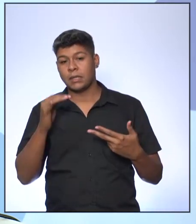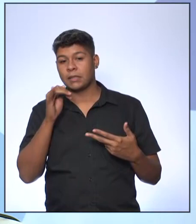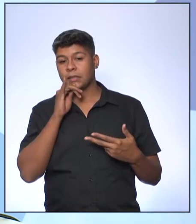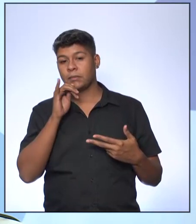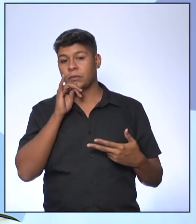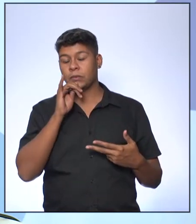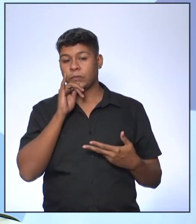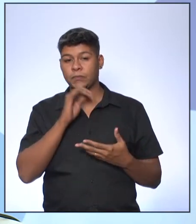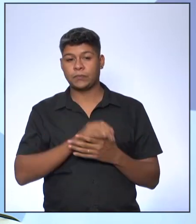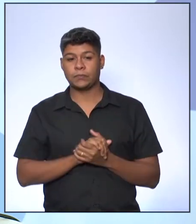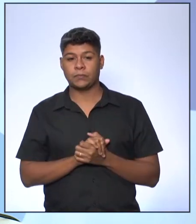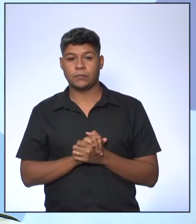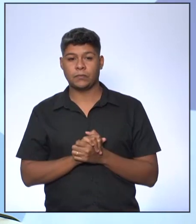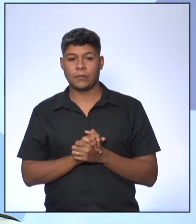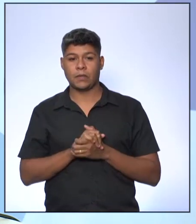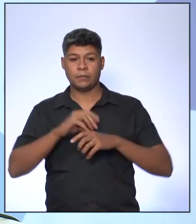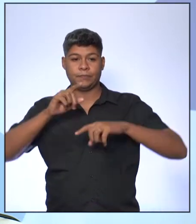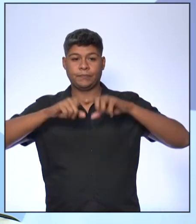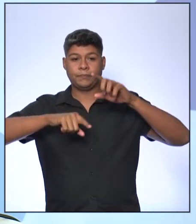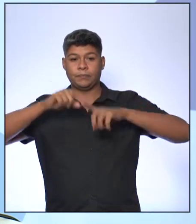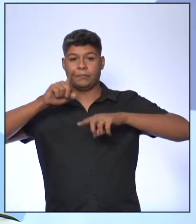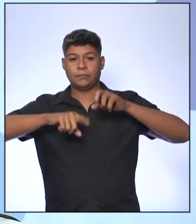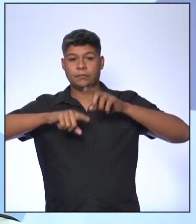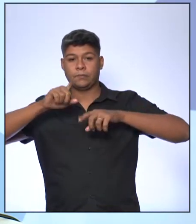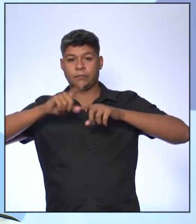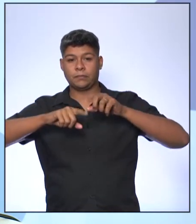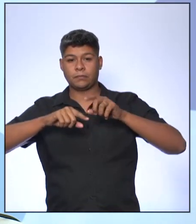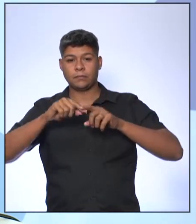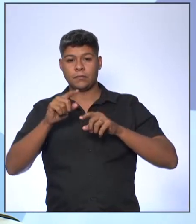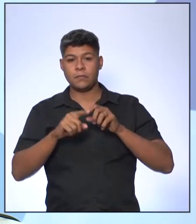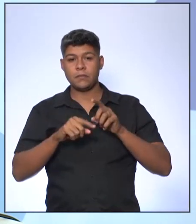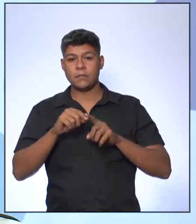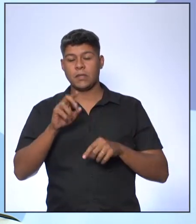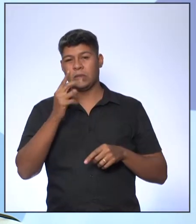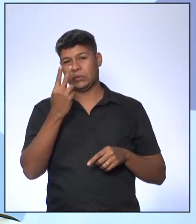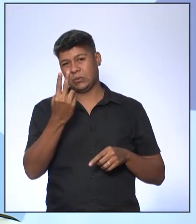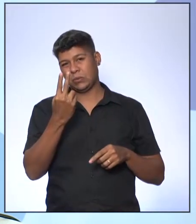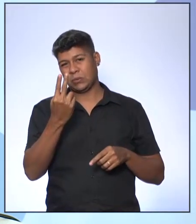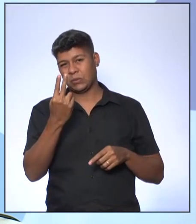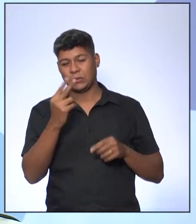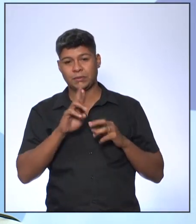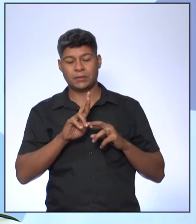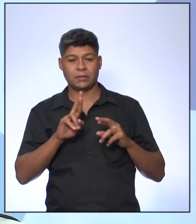só, um aparelho elétrico fabricado por 2